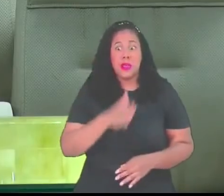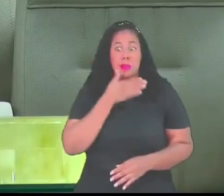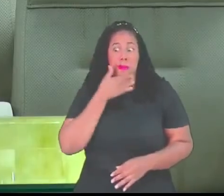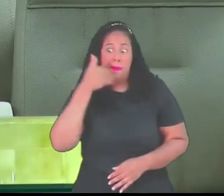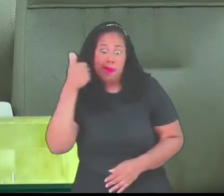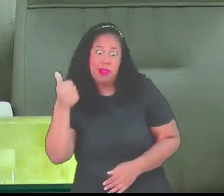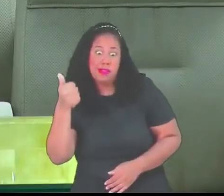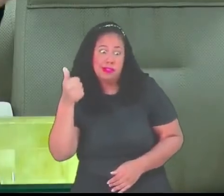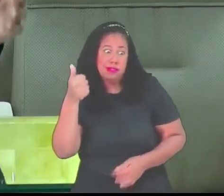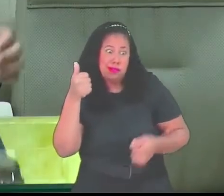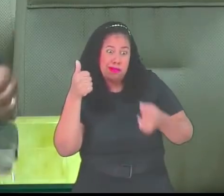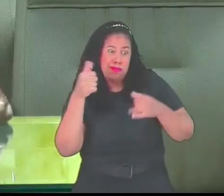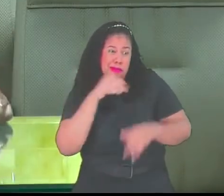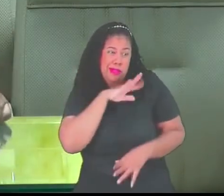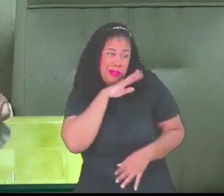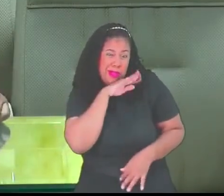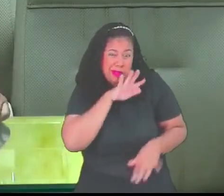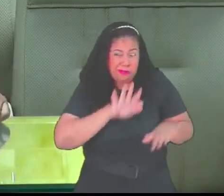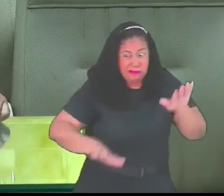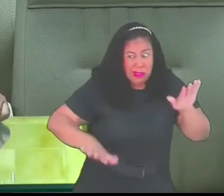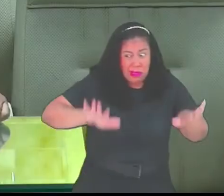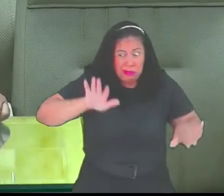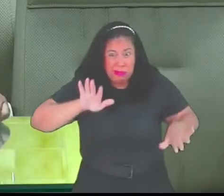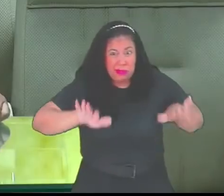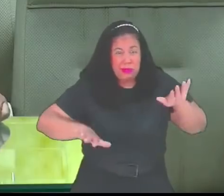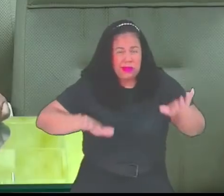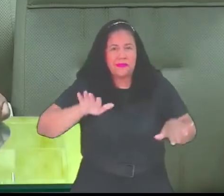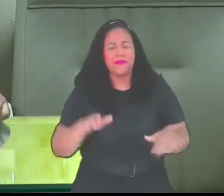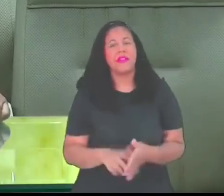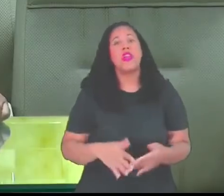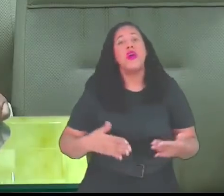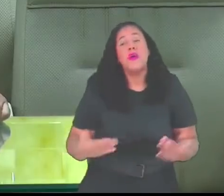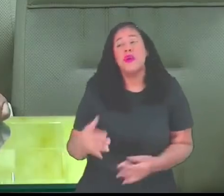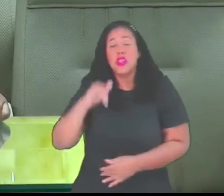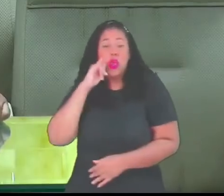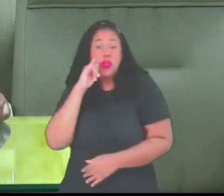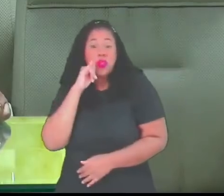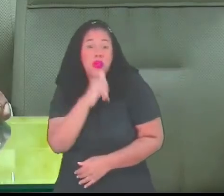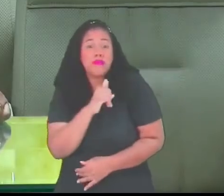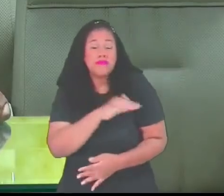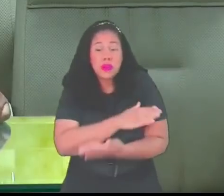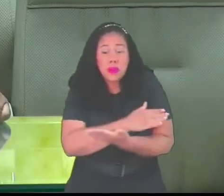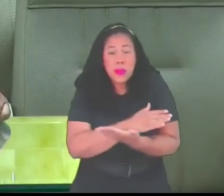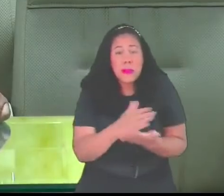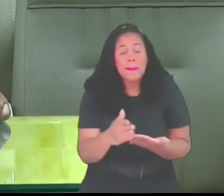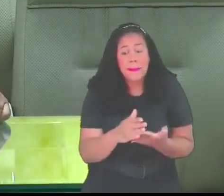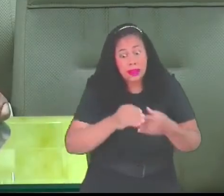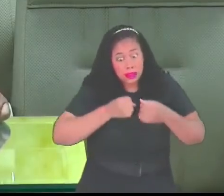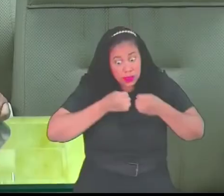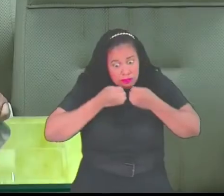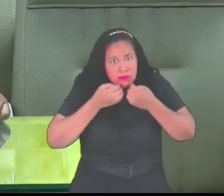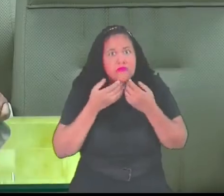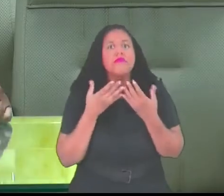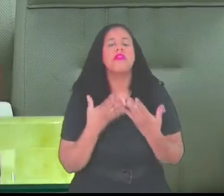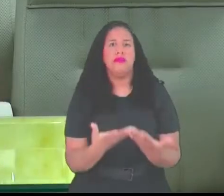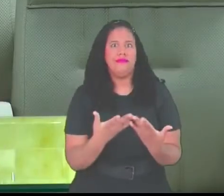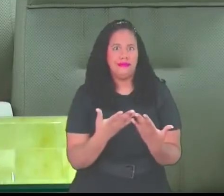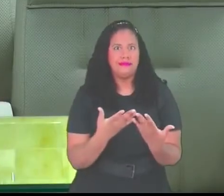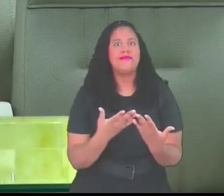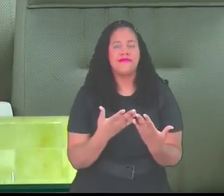piora, melhora, piora. Quando as notícias começam a ficarem boas,